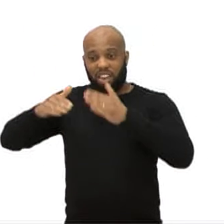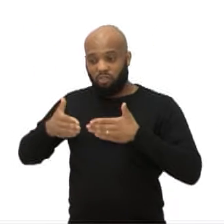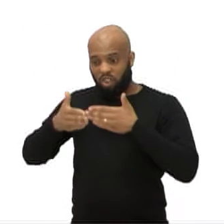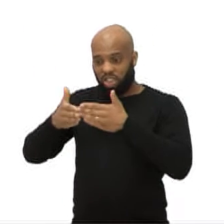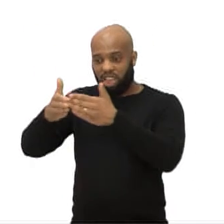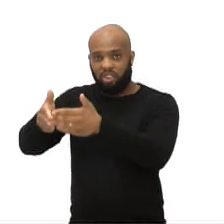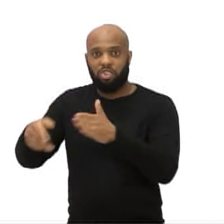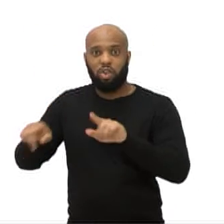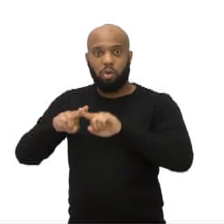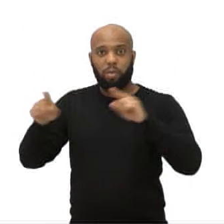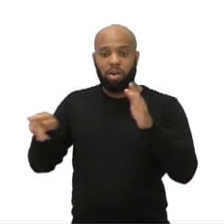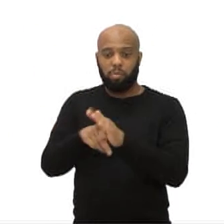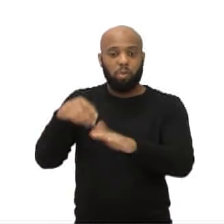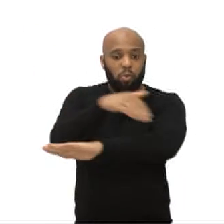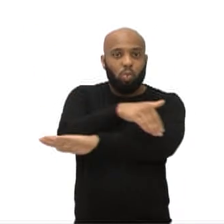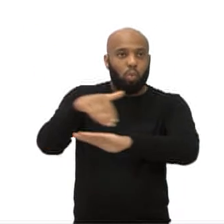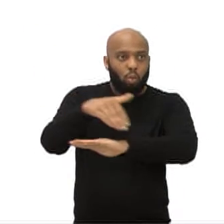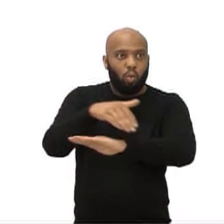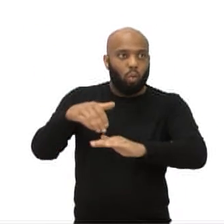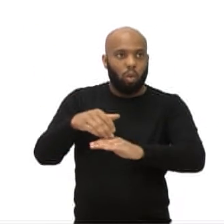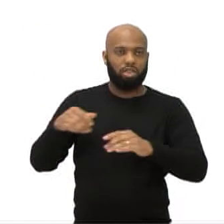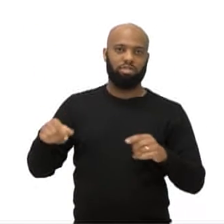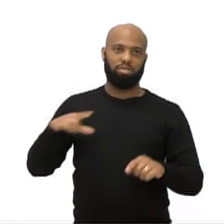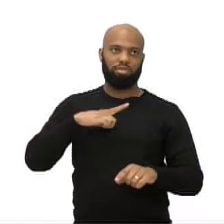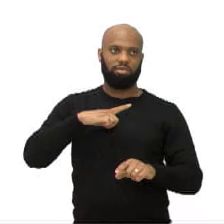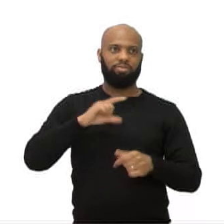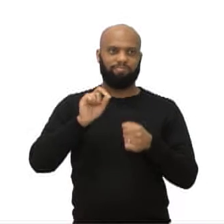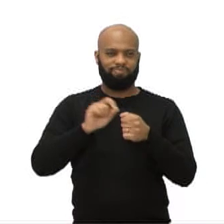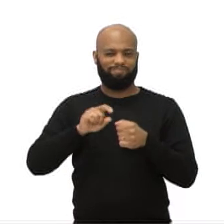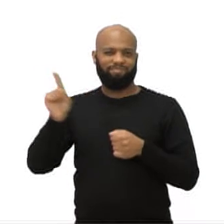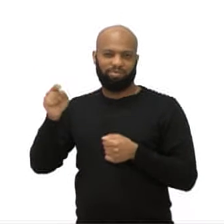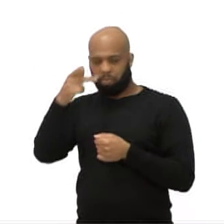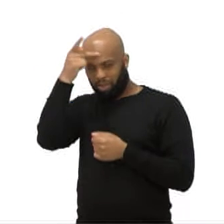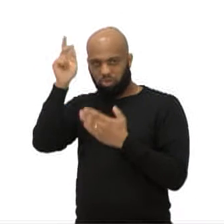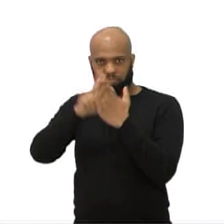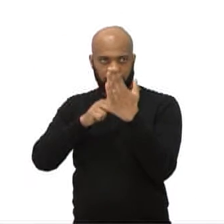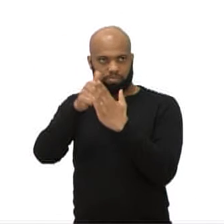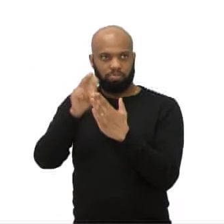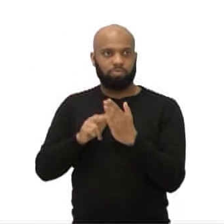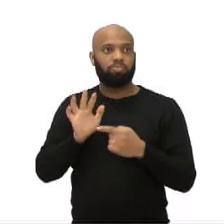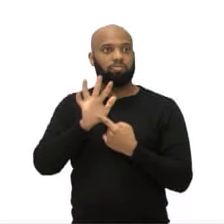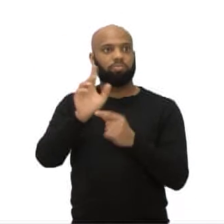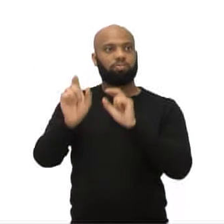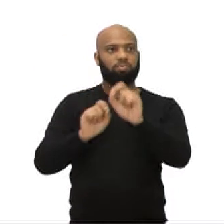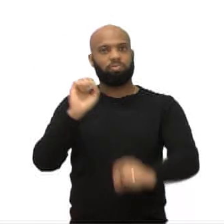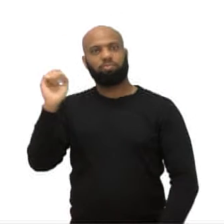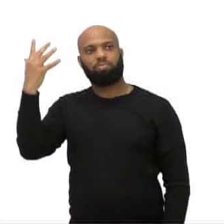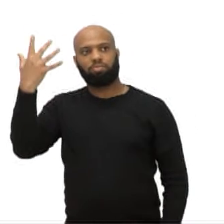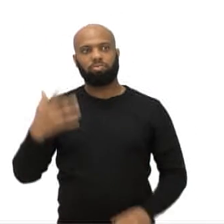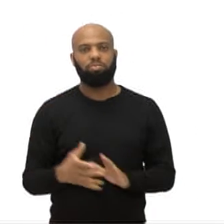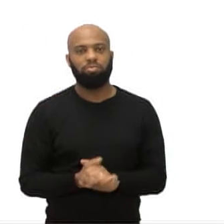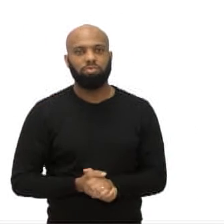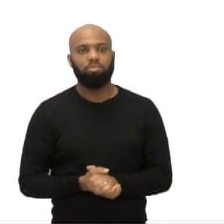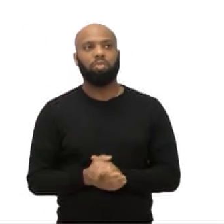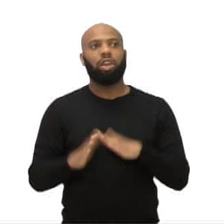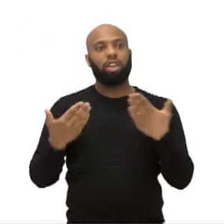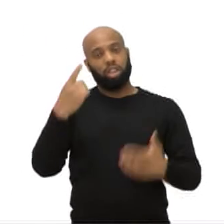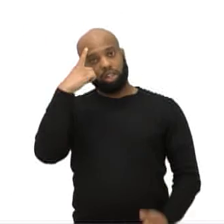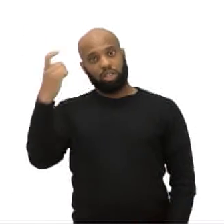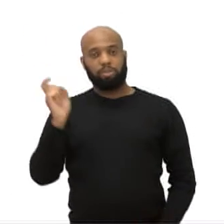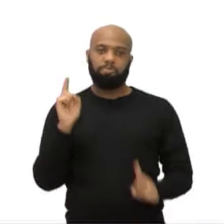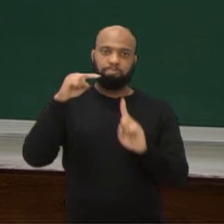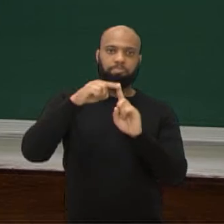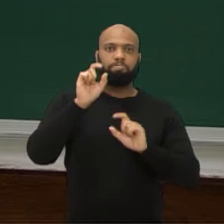Laguna, 1916, feito por Lucílio de Albuquerque. E qual foi a